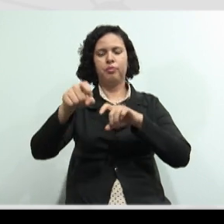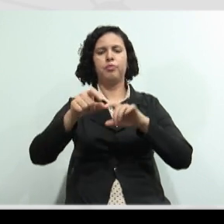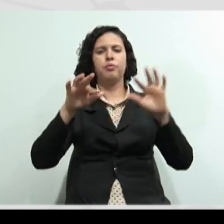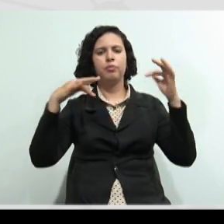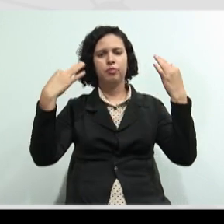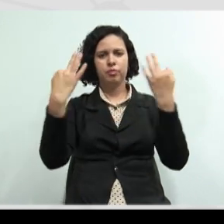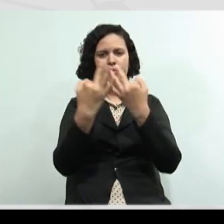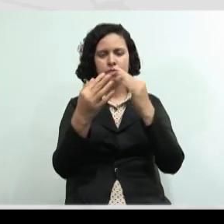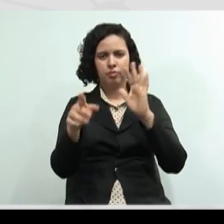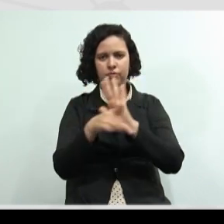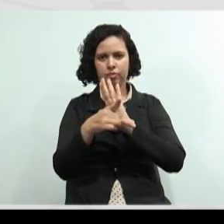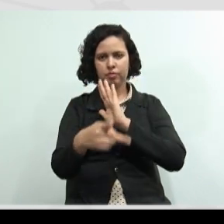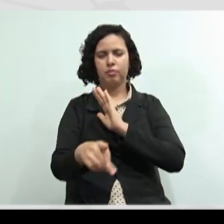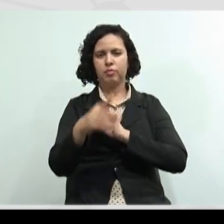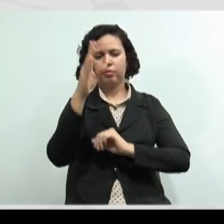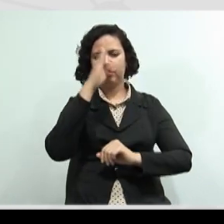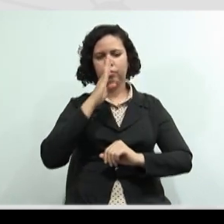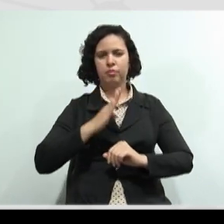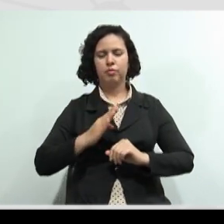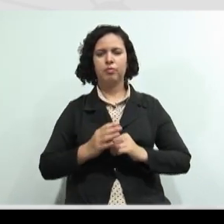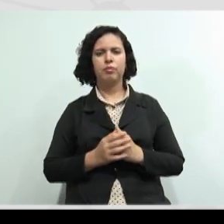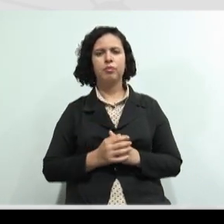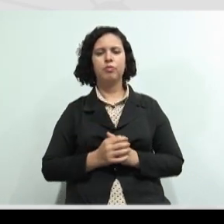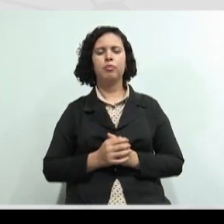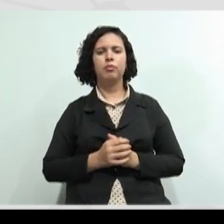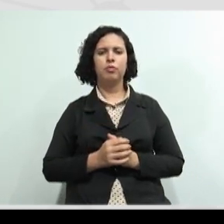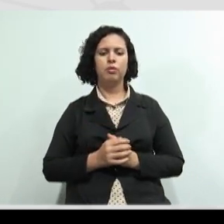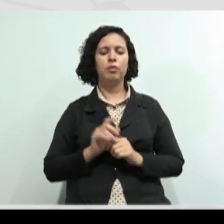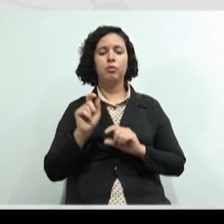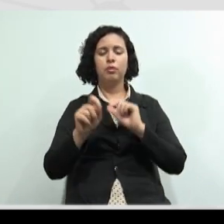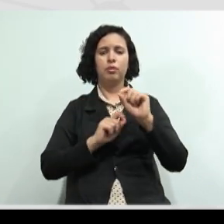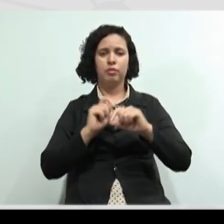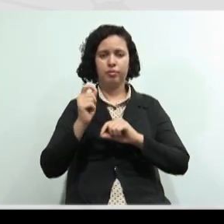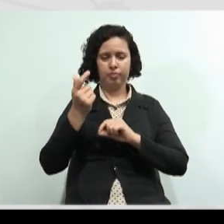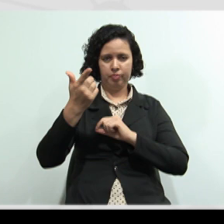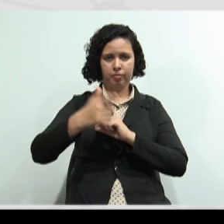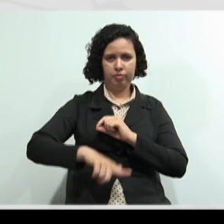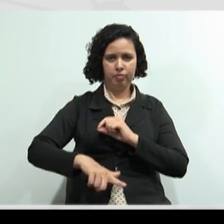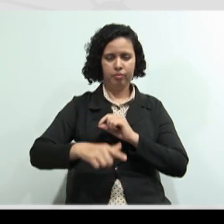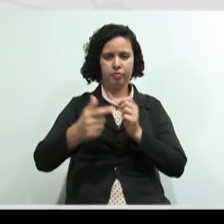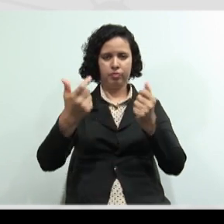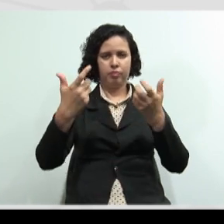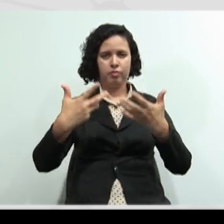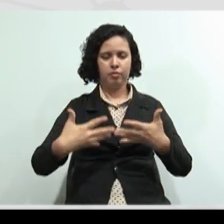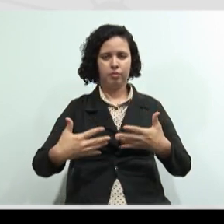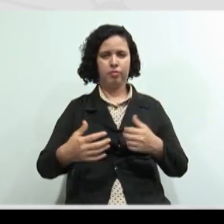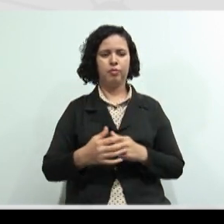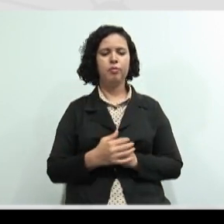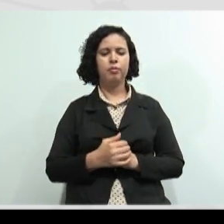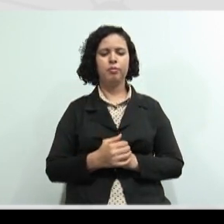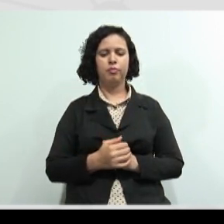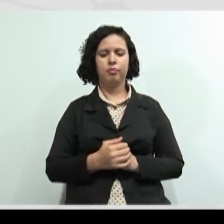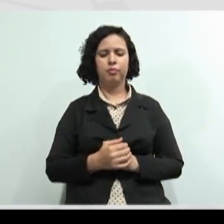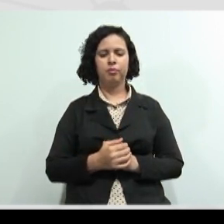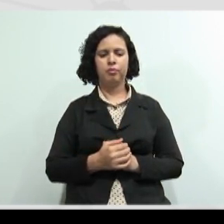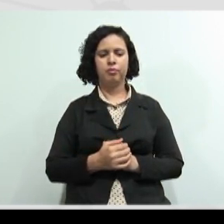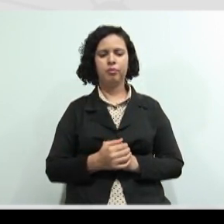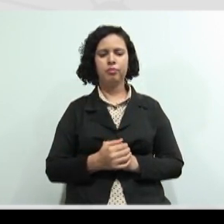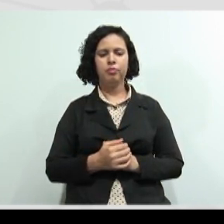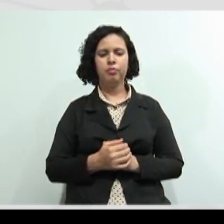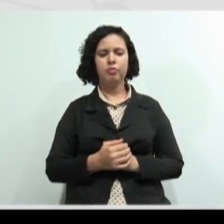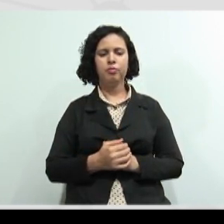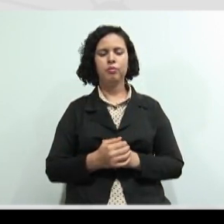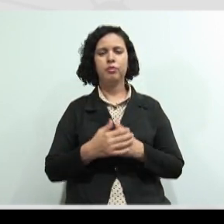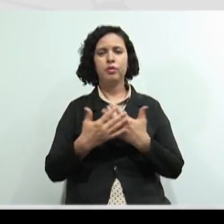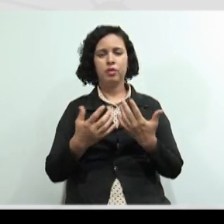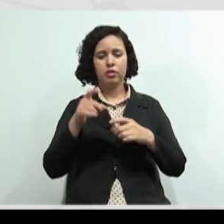Brasil. E o que mais que a gente pode falar de agricultura familiar? A gente vai ver aqui. A agricultura